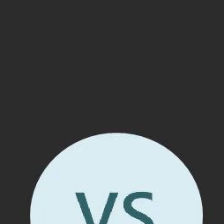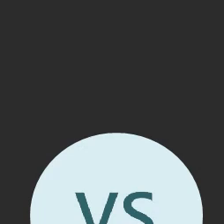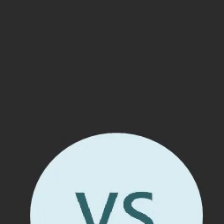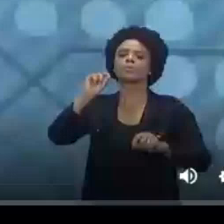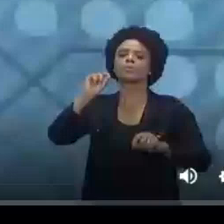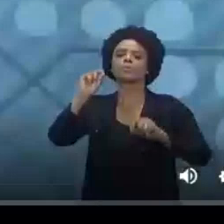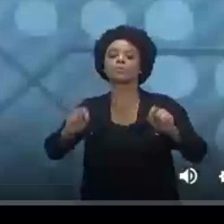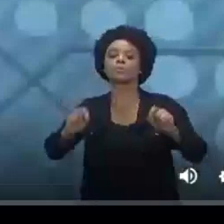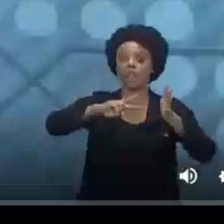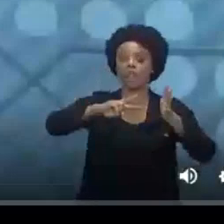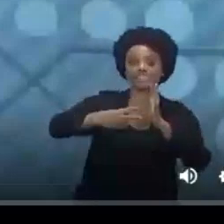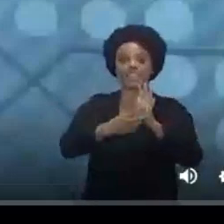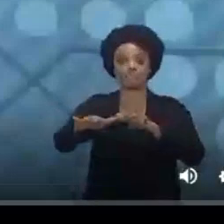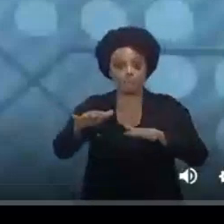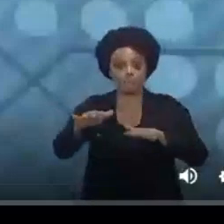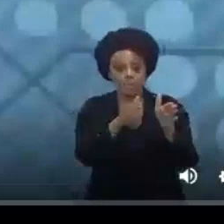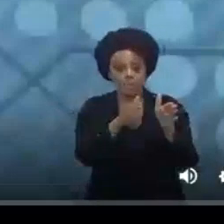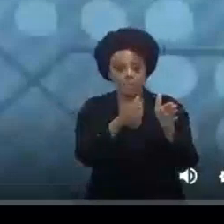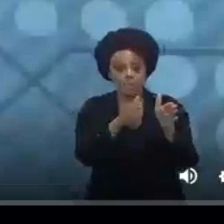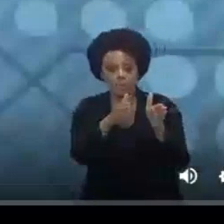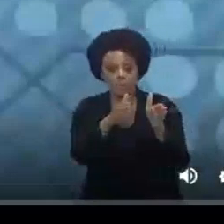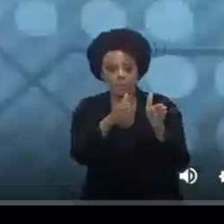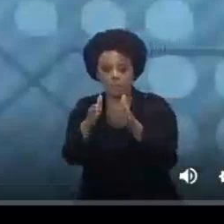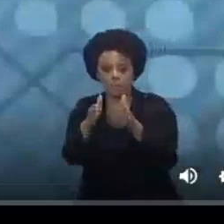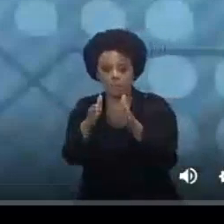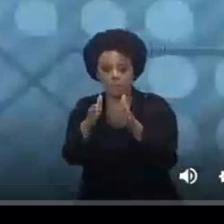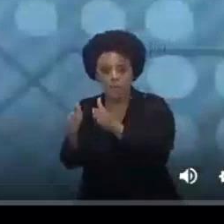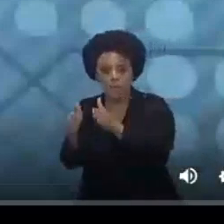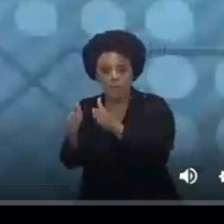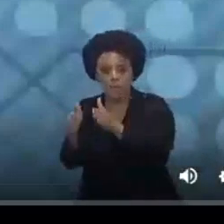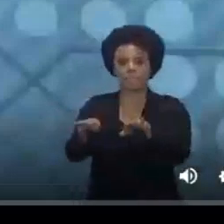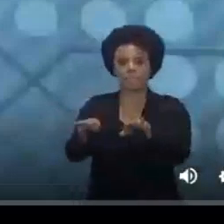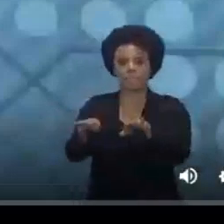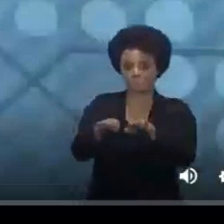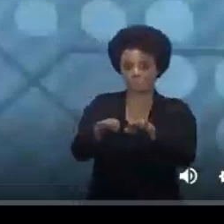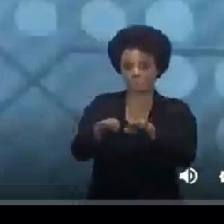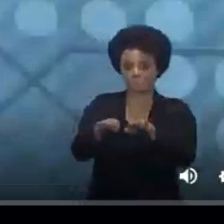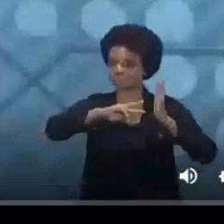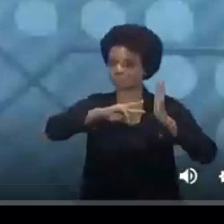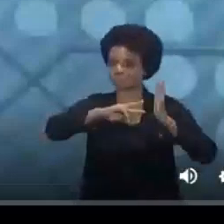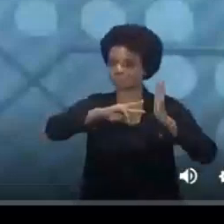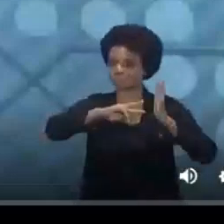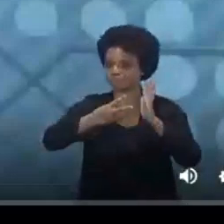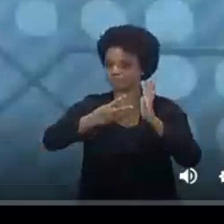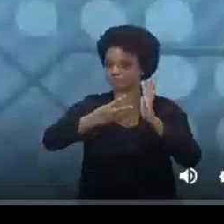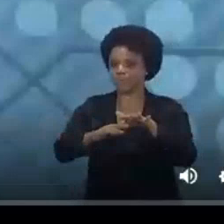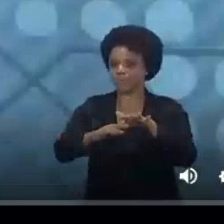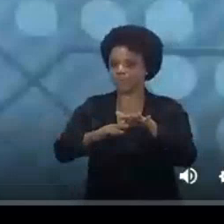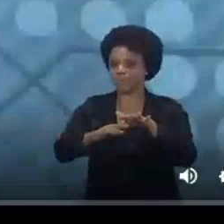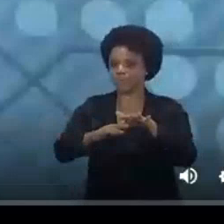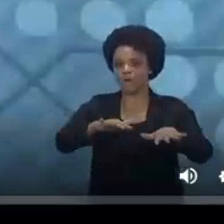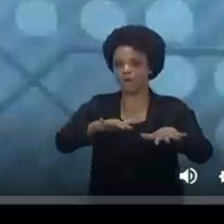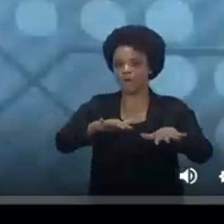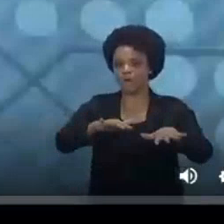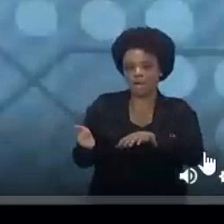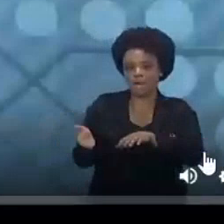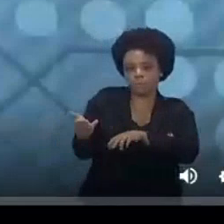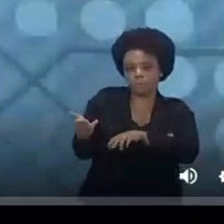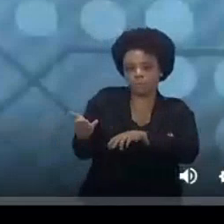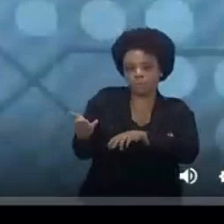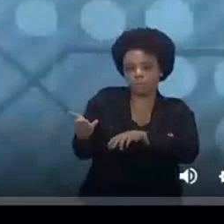Uniforme Escutando e agora? os conceitos de movimento uniformemente acelerados. Agora completando. Nós vamos o quê? Vamos poder